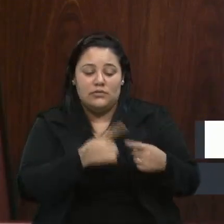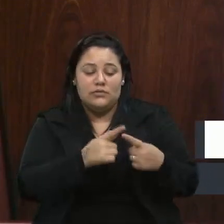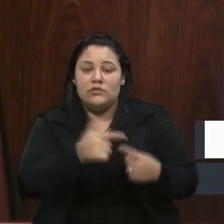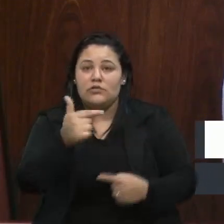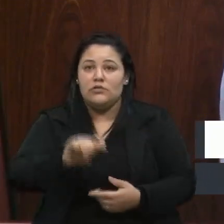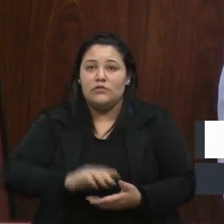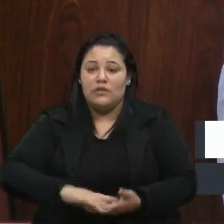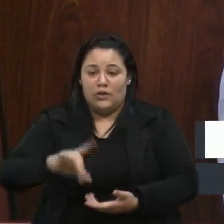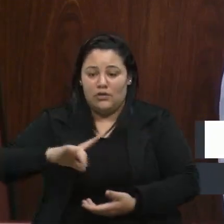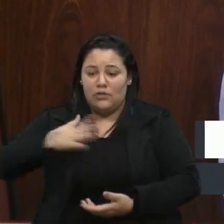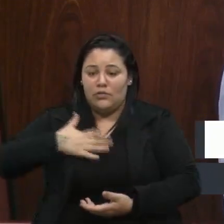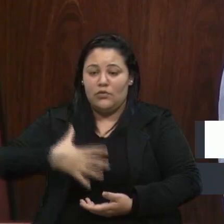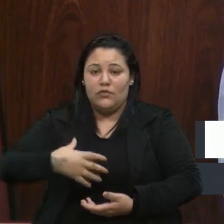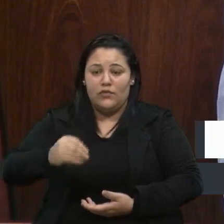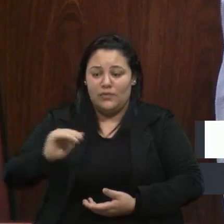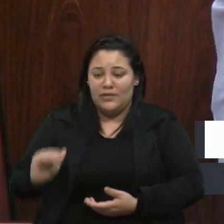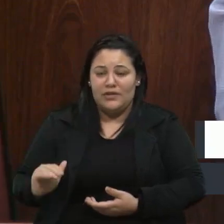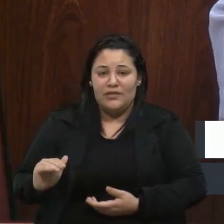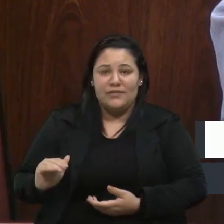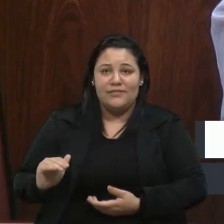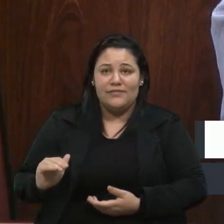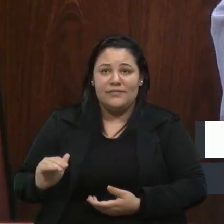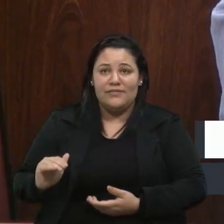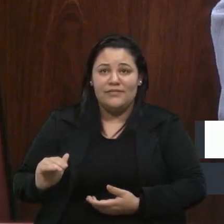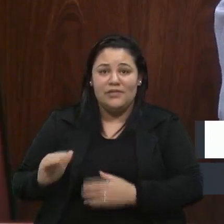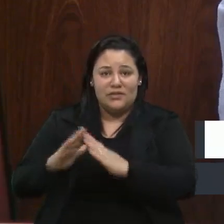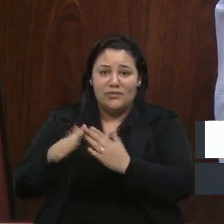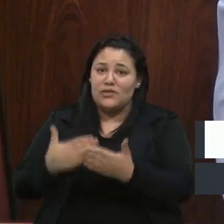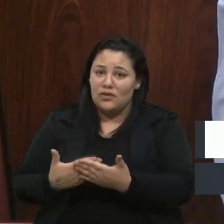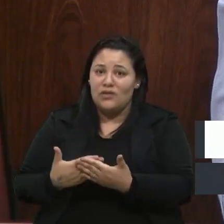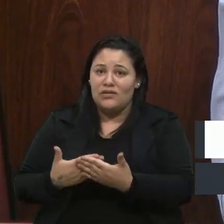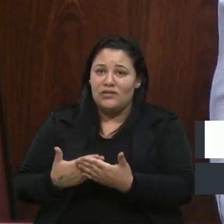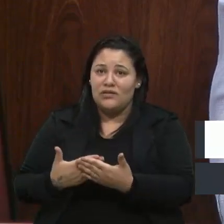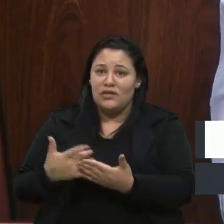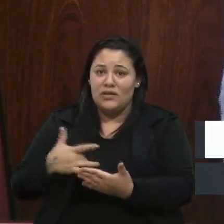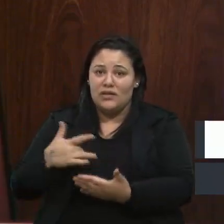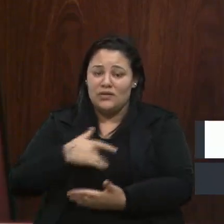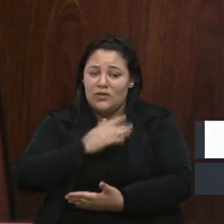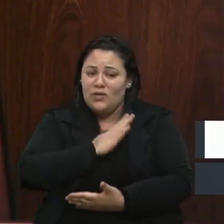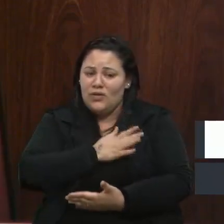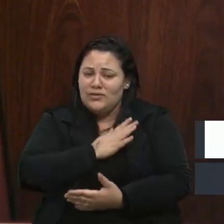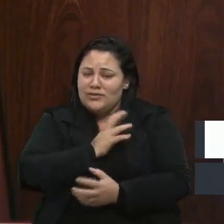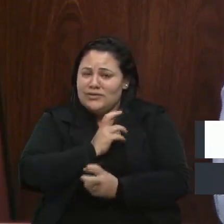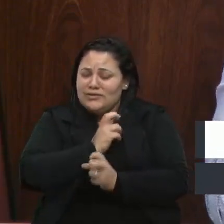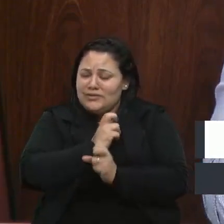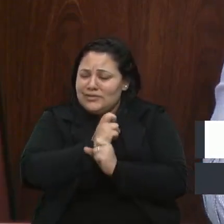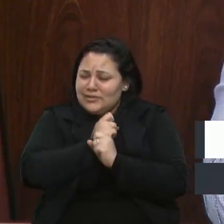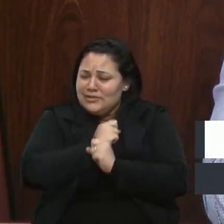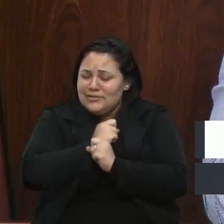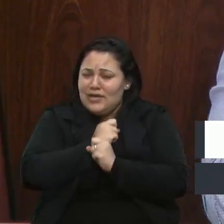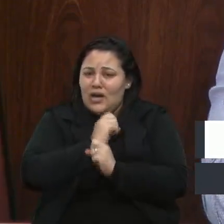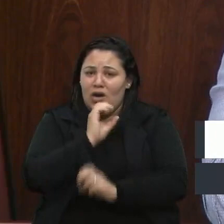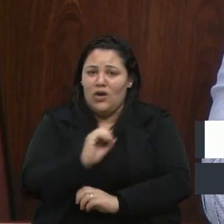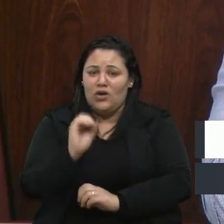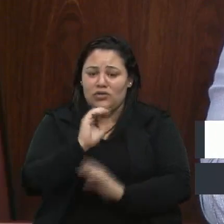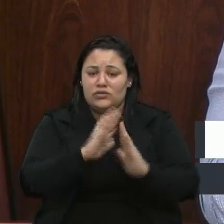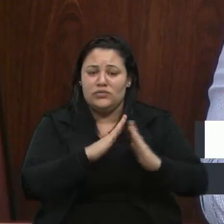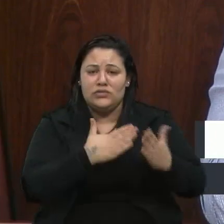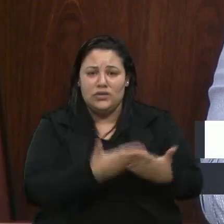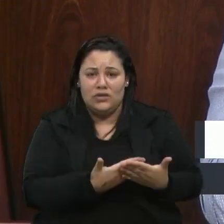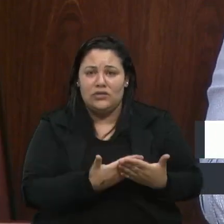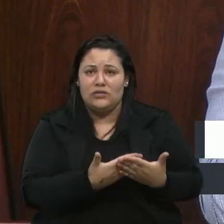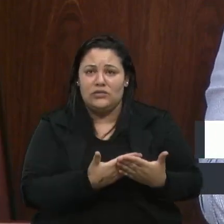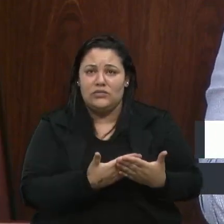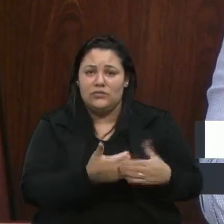Miguel, o meu pequeno está na escola de educação infantil e a gente fica com o coração na mão. Uma ótima escola, ótimos profissionais. Mas acho que é isso,